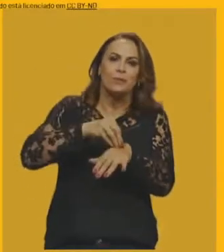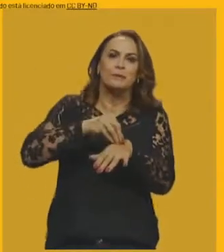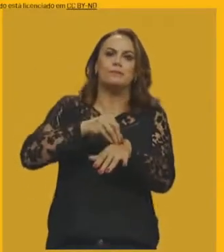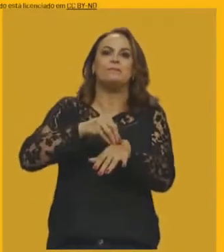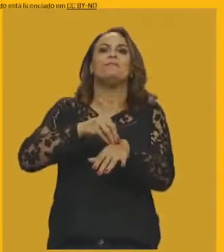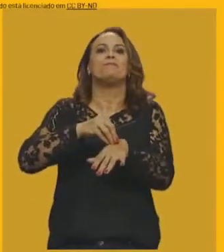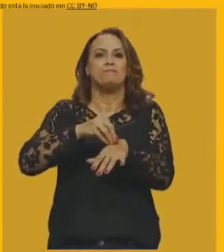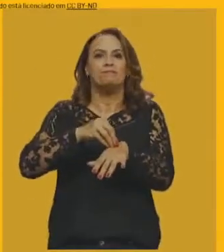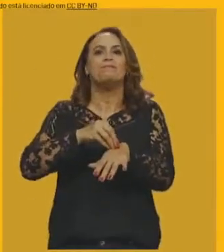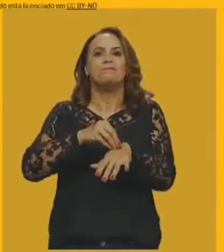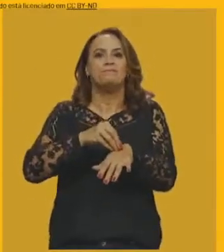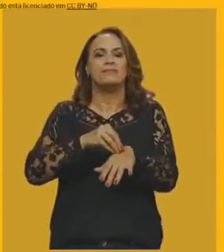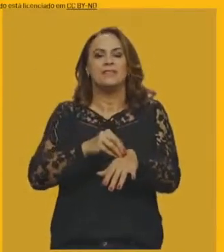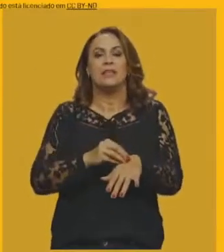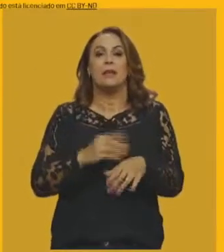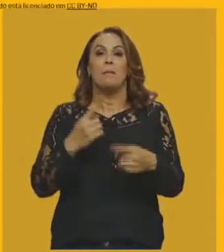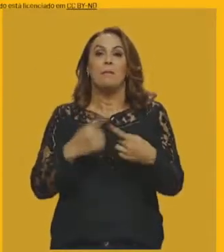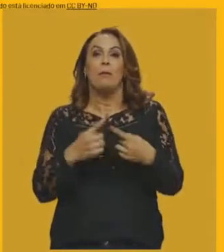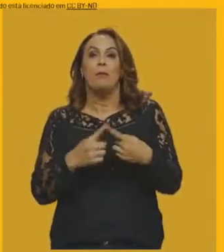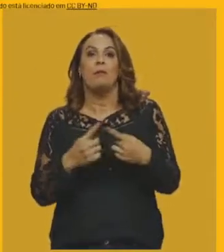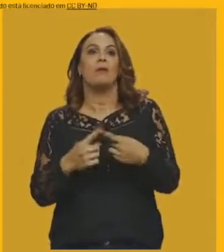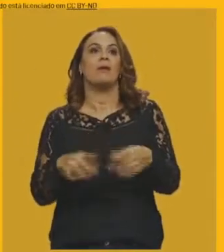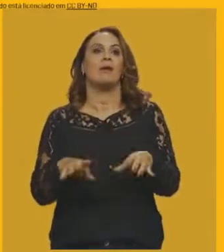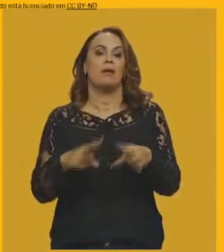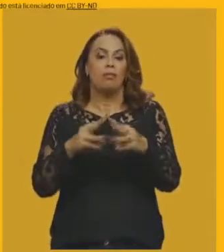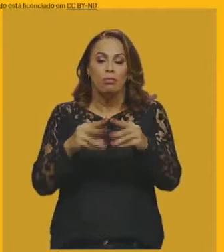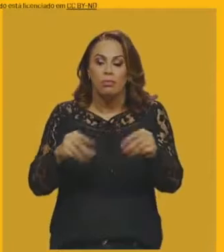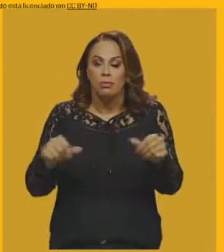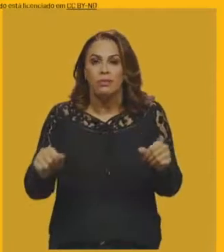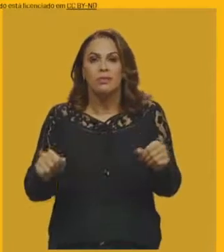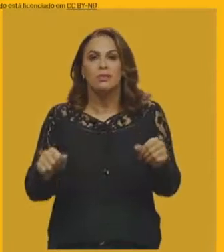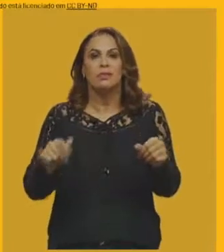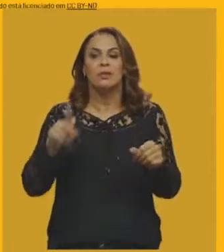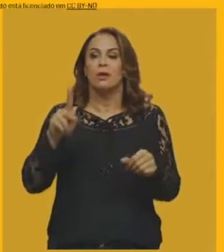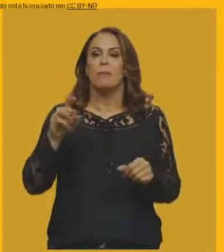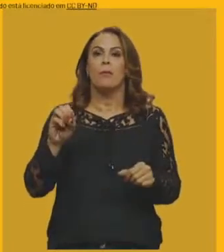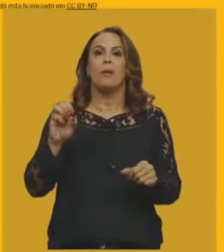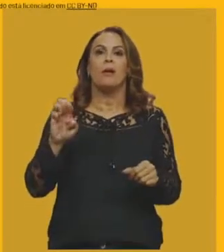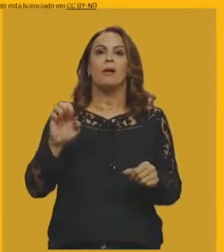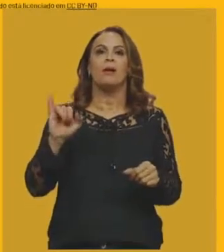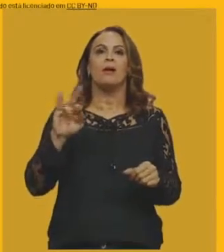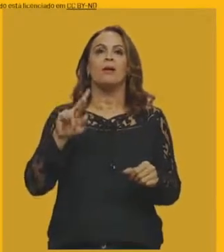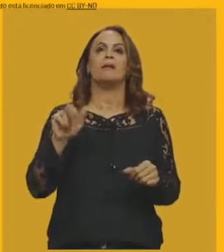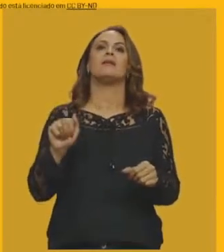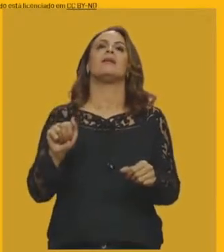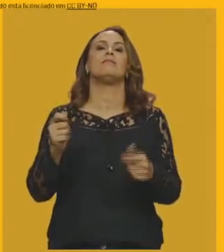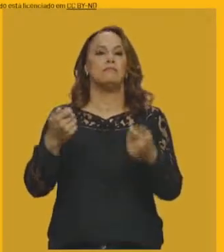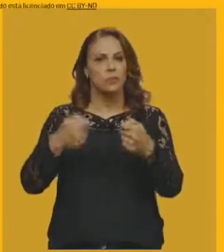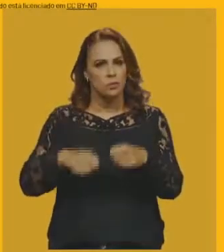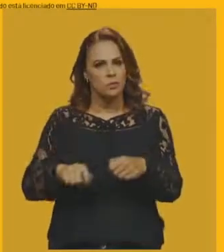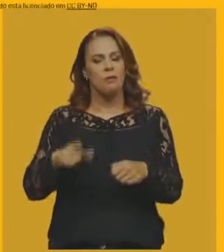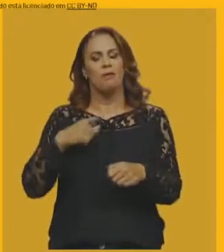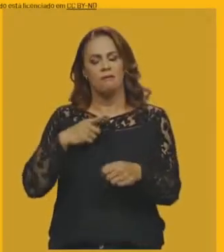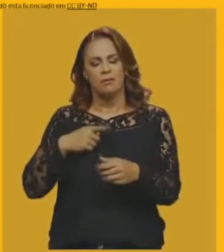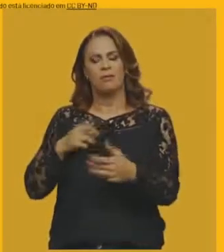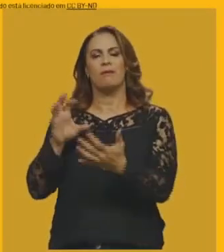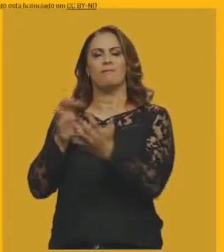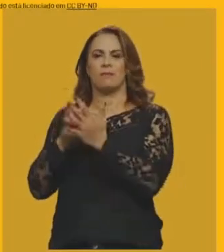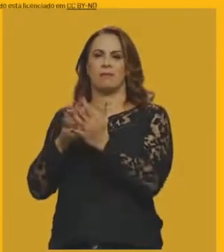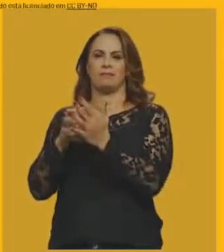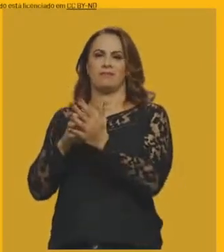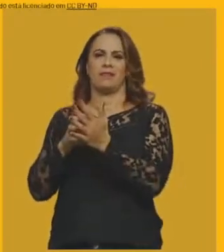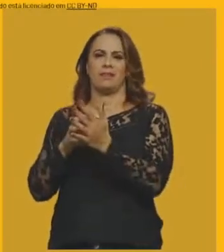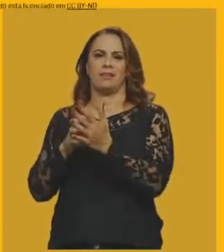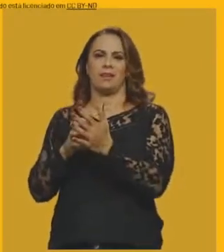no solo, a poeira, esses objetos podem estar contaminados com a bactéria e você adquire